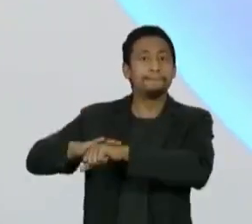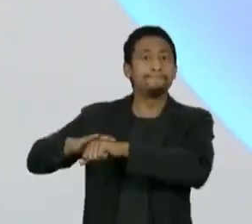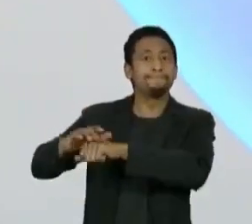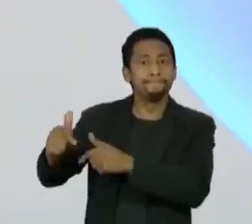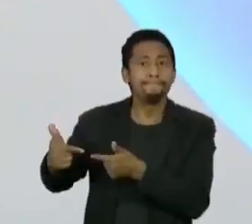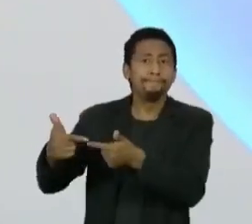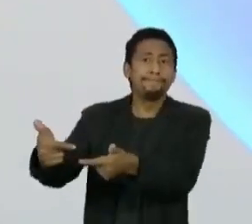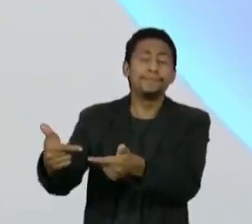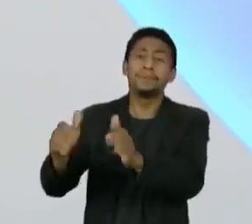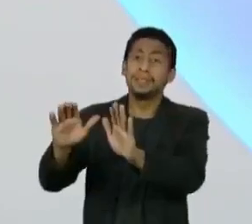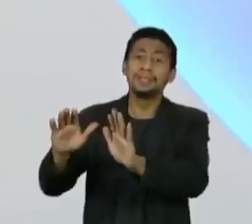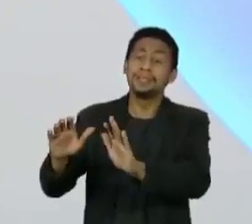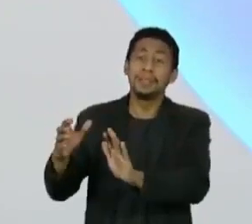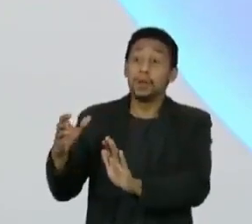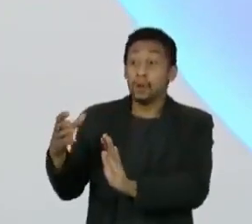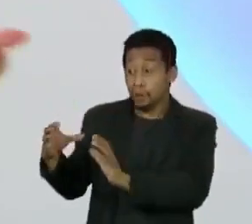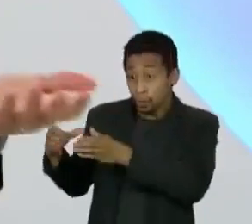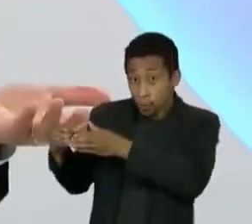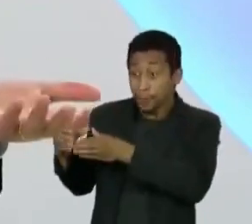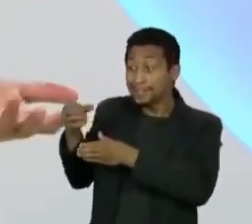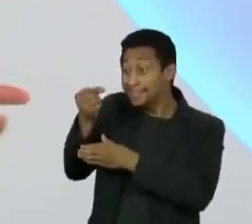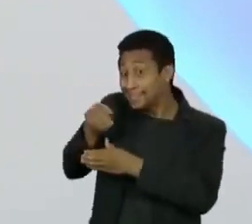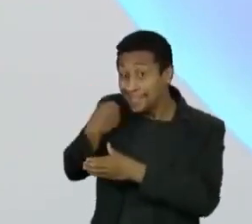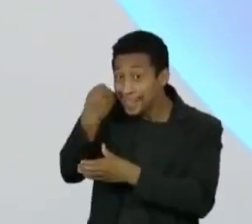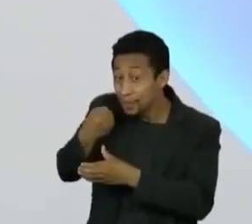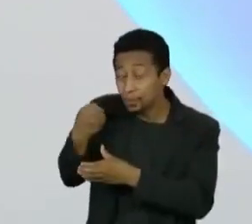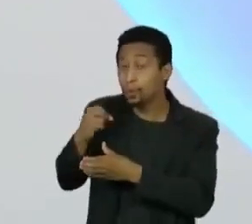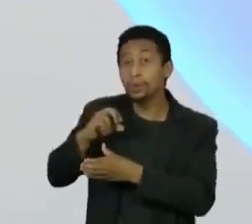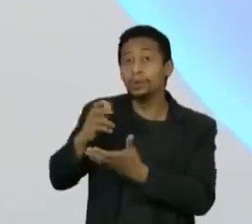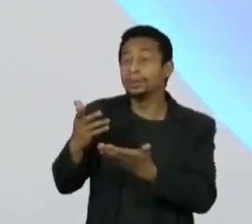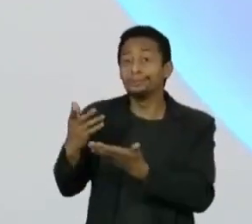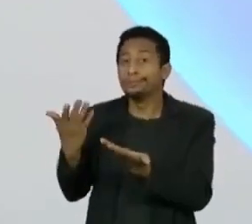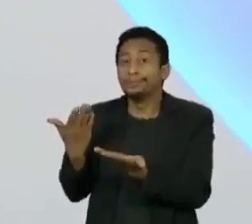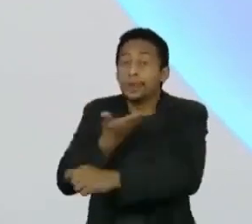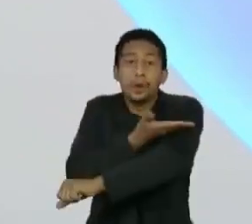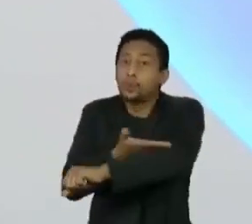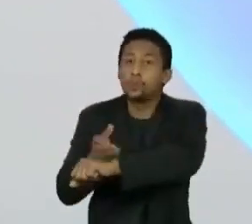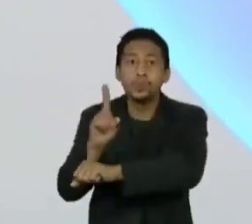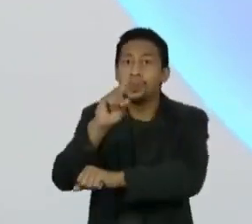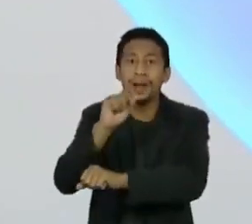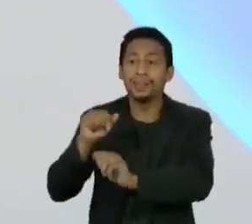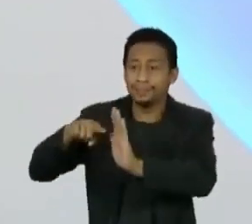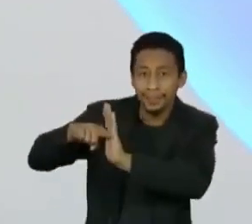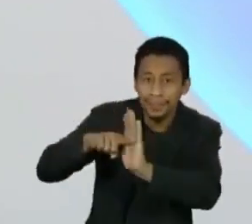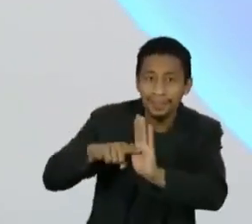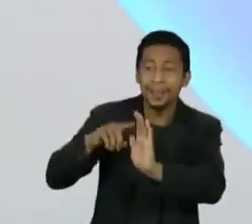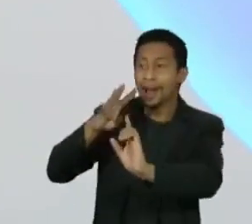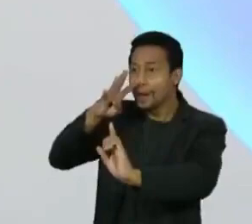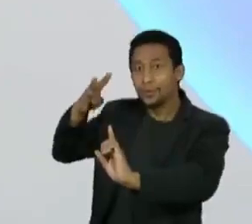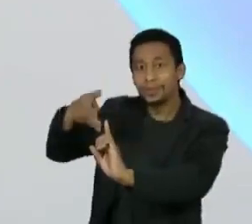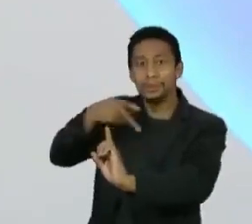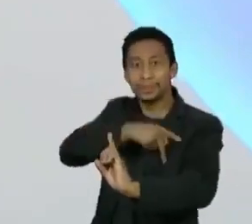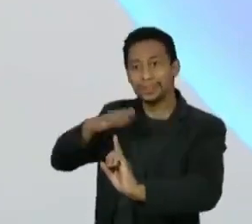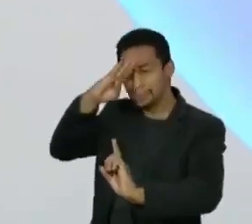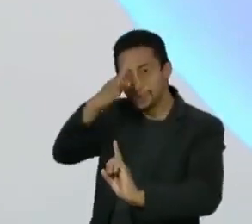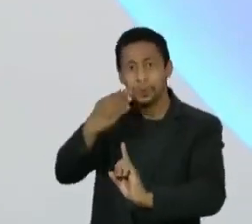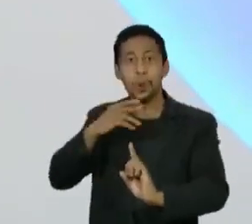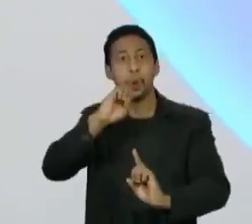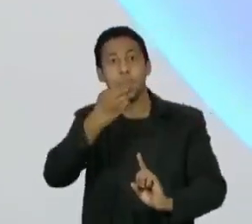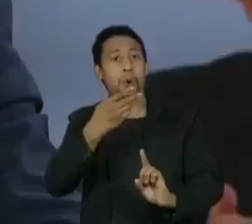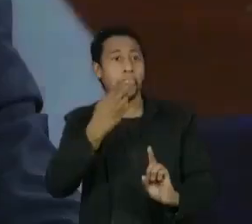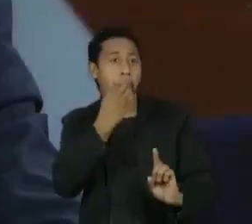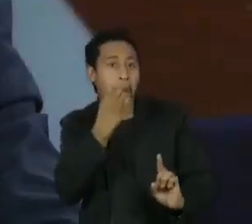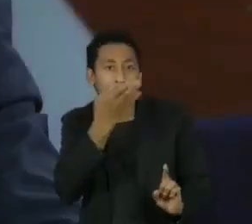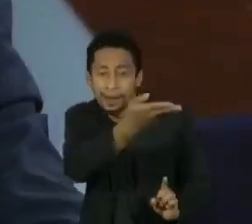são típicas de um senador. Uma notícia-crime contra o presidente da República, contra o Procurador-Geral da República. Mas a gente tem que